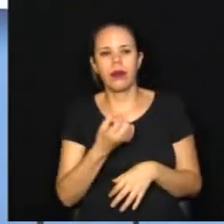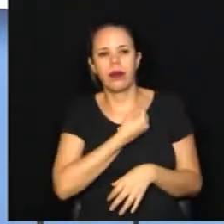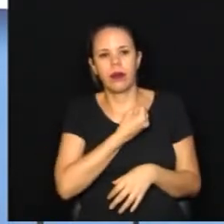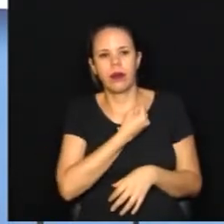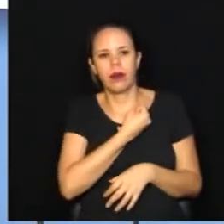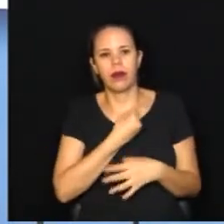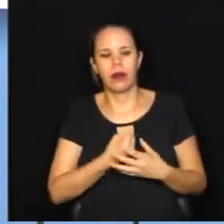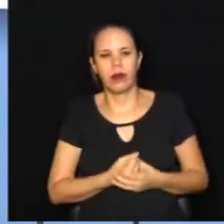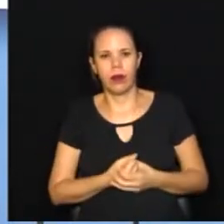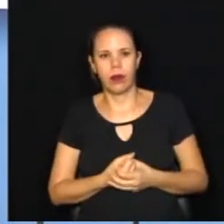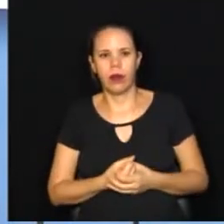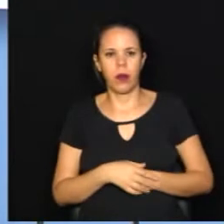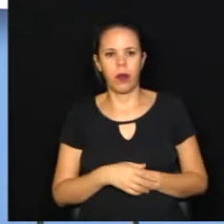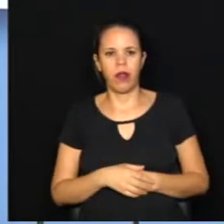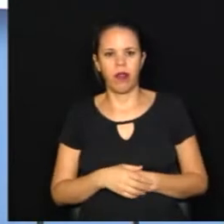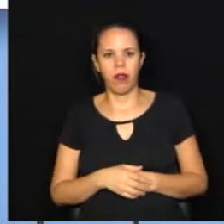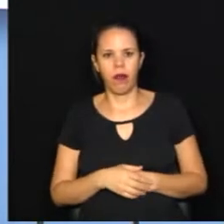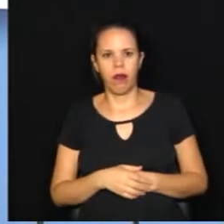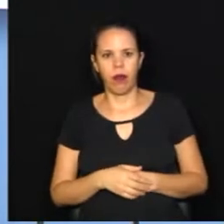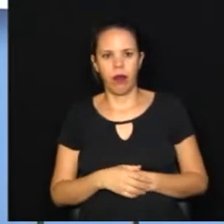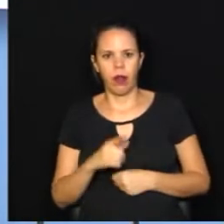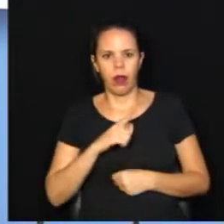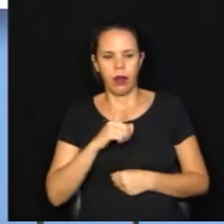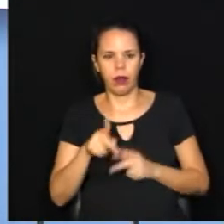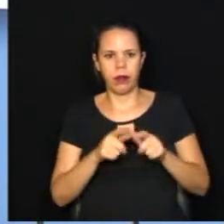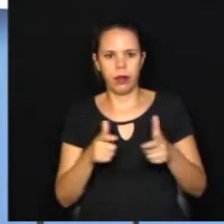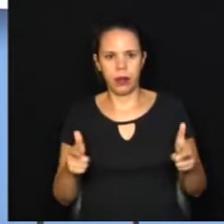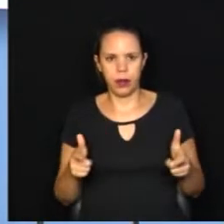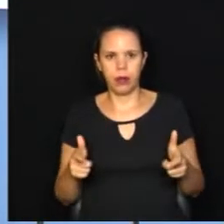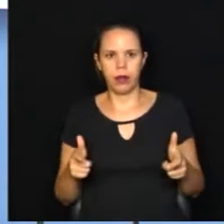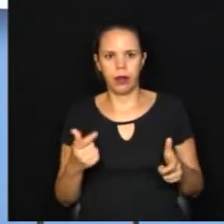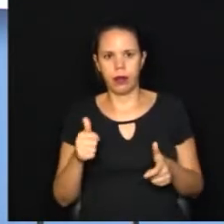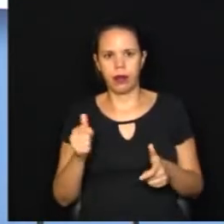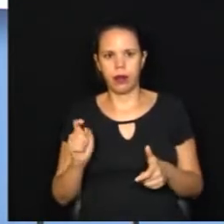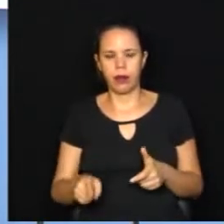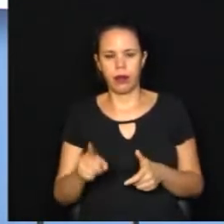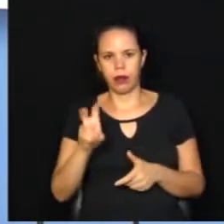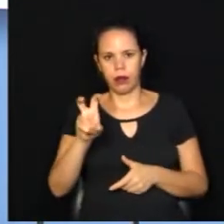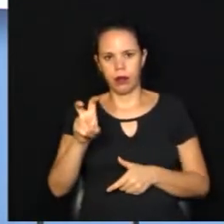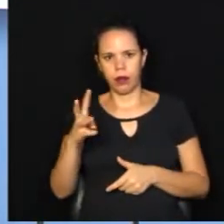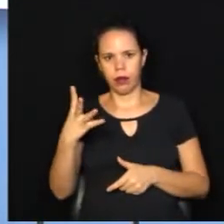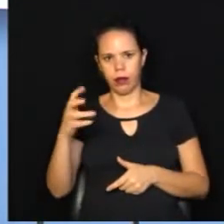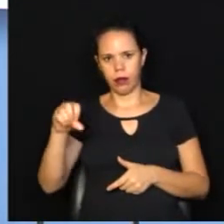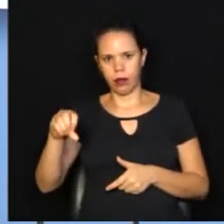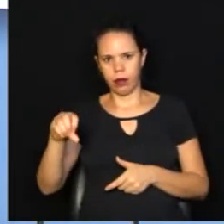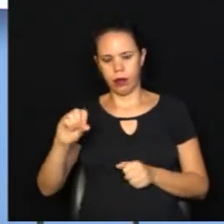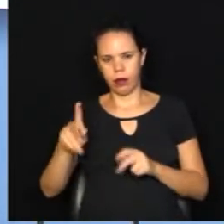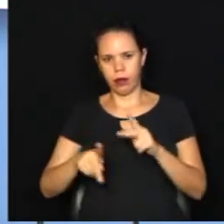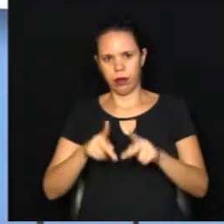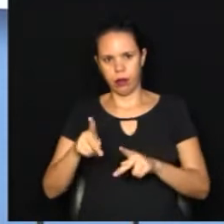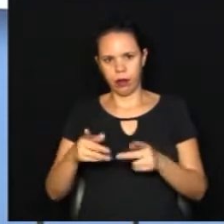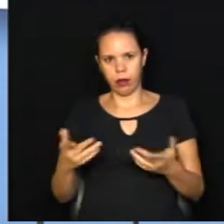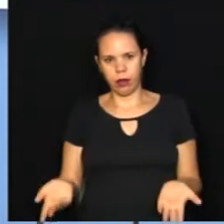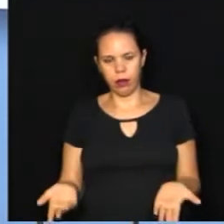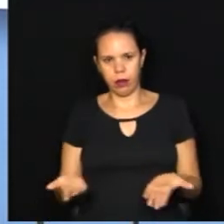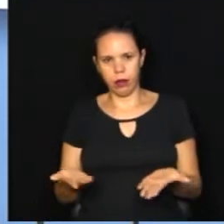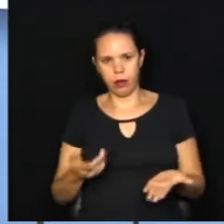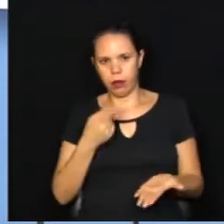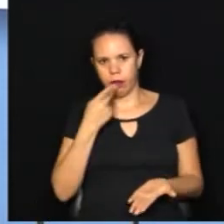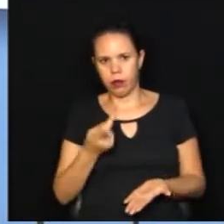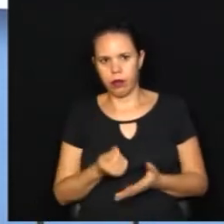o 6º com o maior número de ocorrências nesse período. Além disso, nos últimos 20 dias